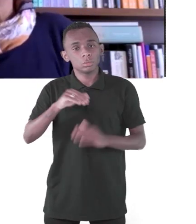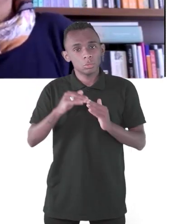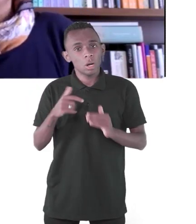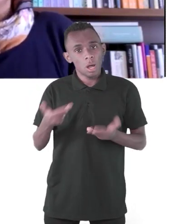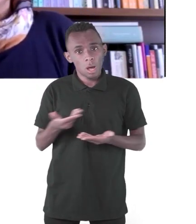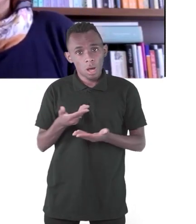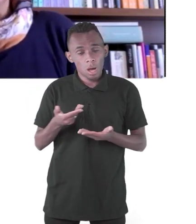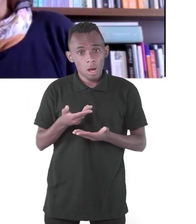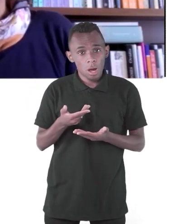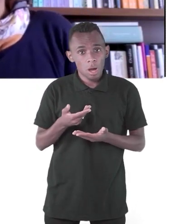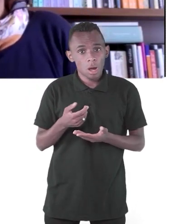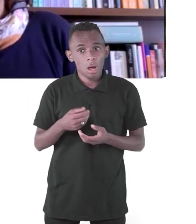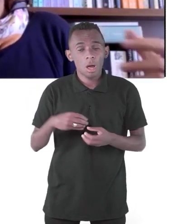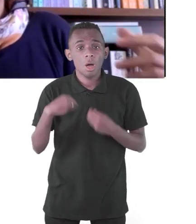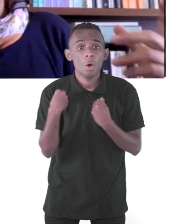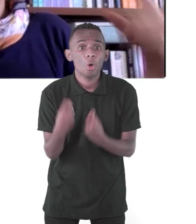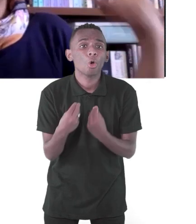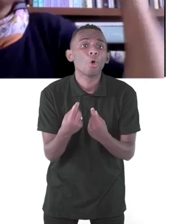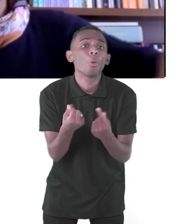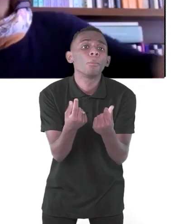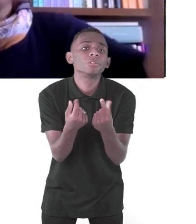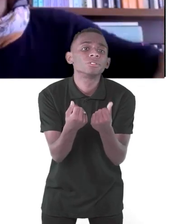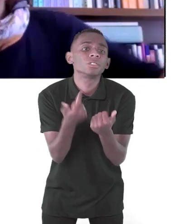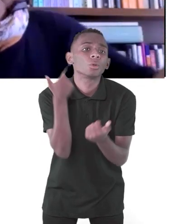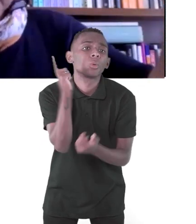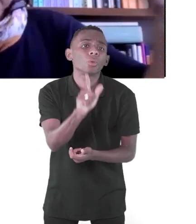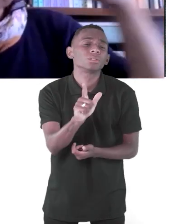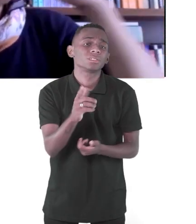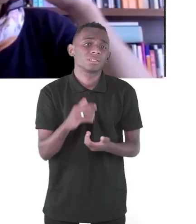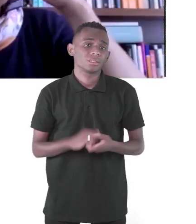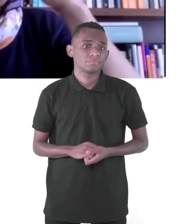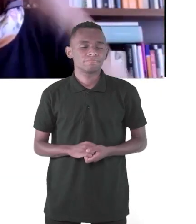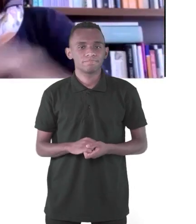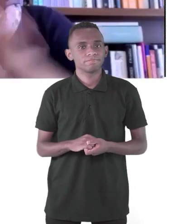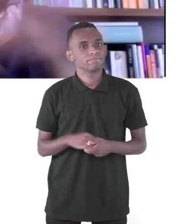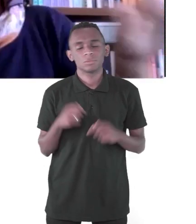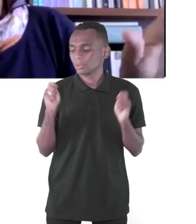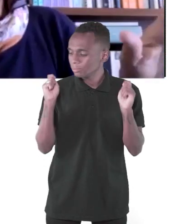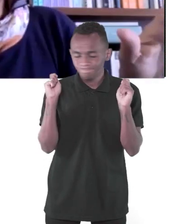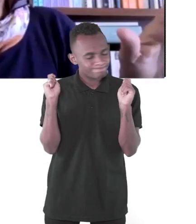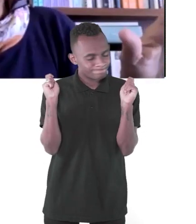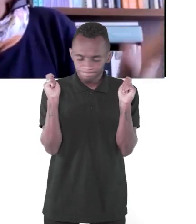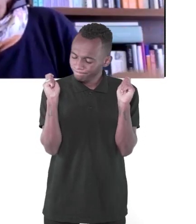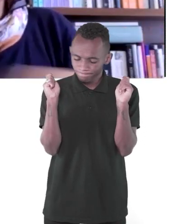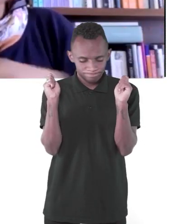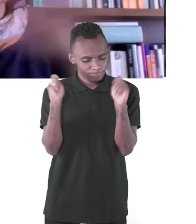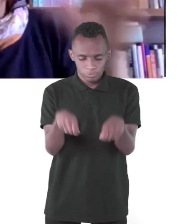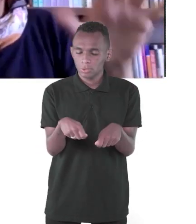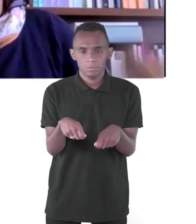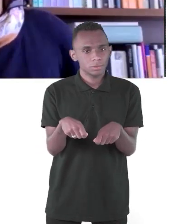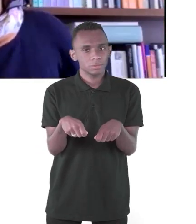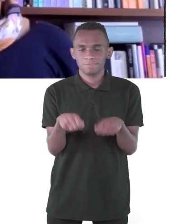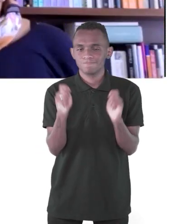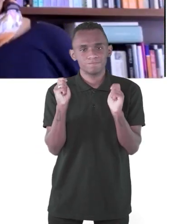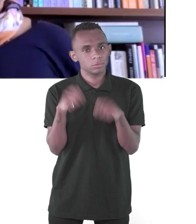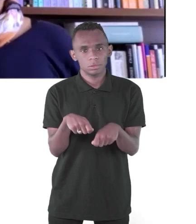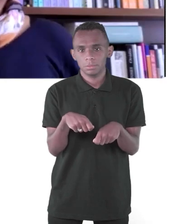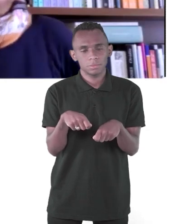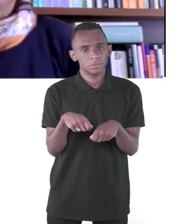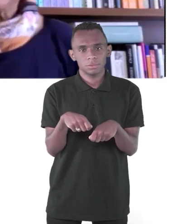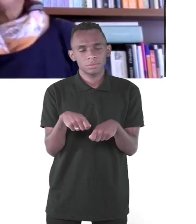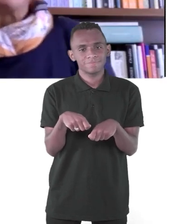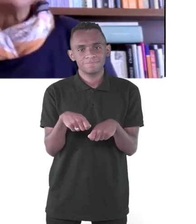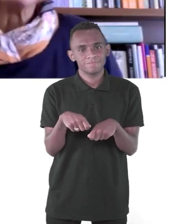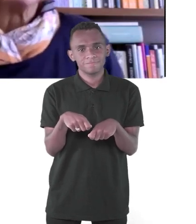agora. E como monetarizar isso? Não existe isso, Afonso, não existe isso. Meu Deus. A